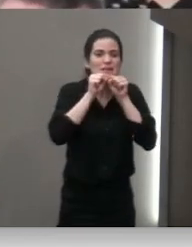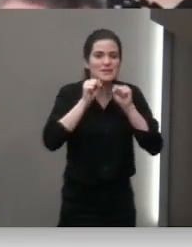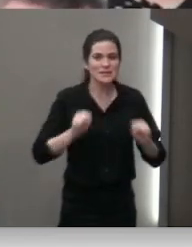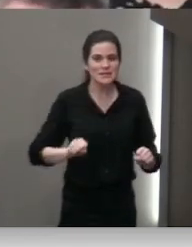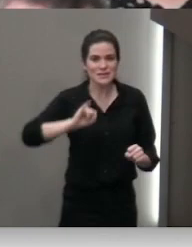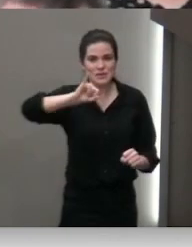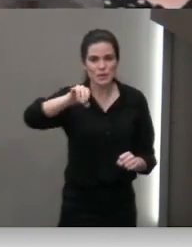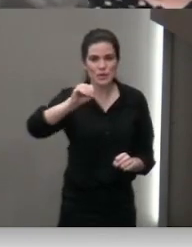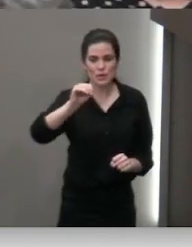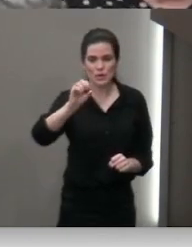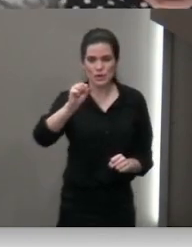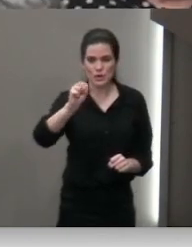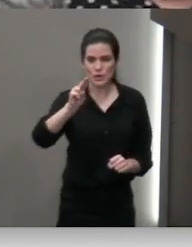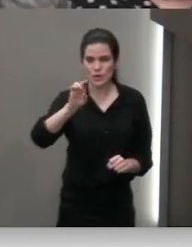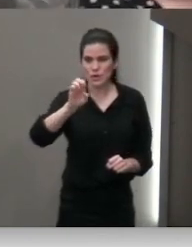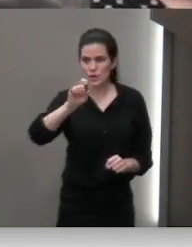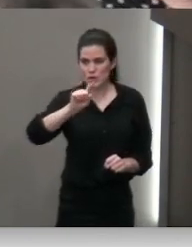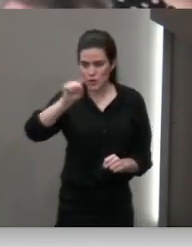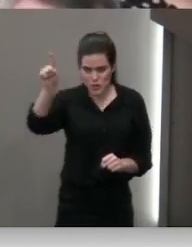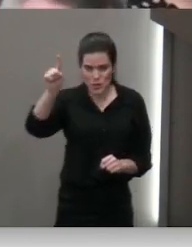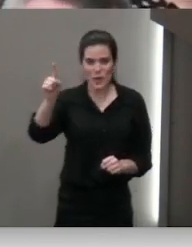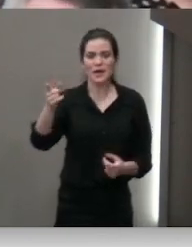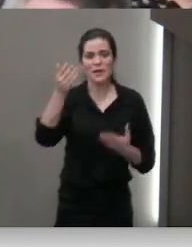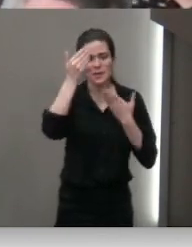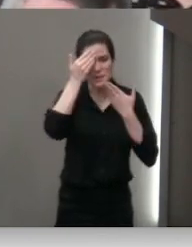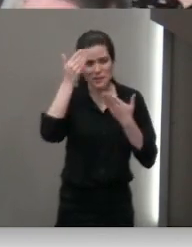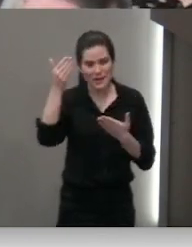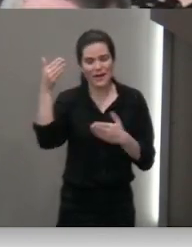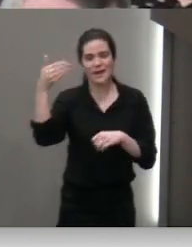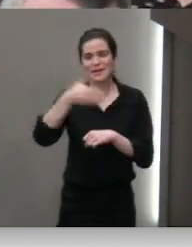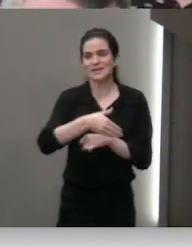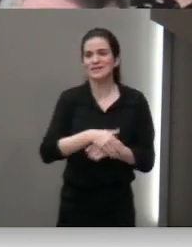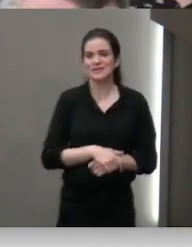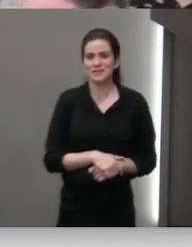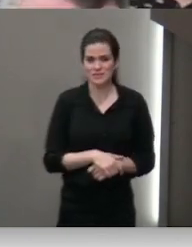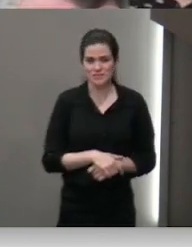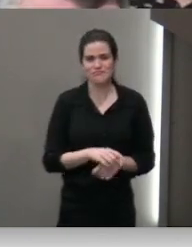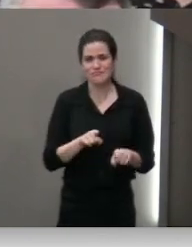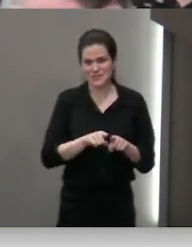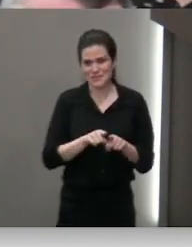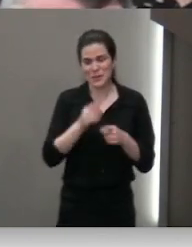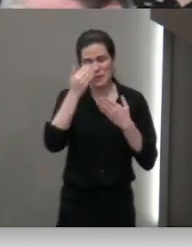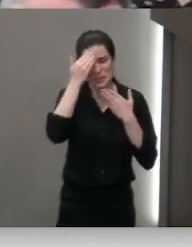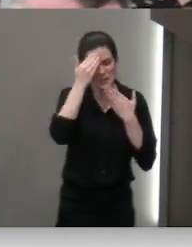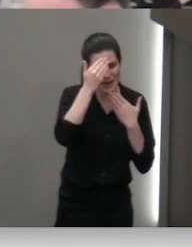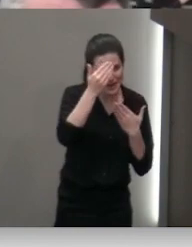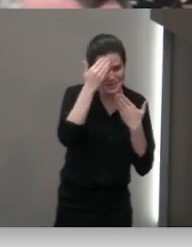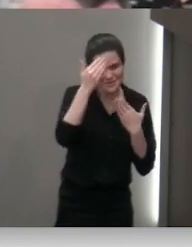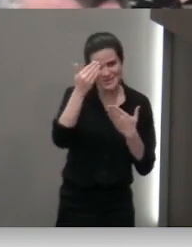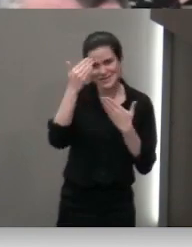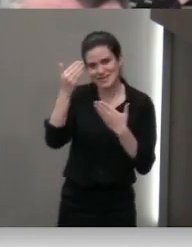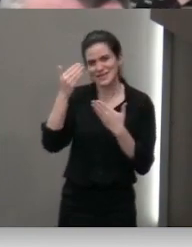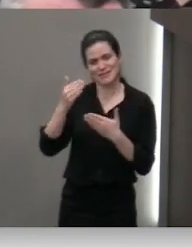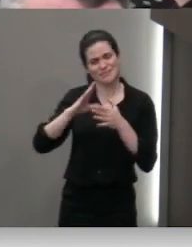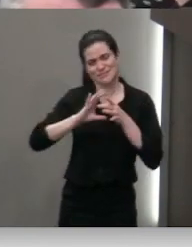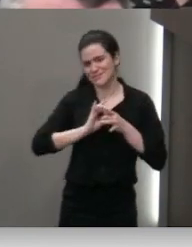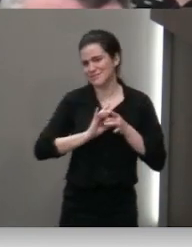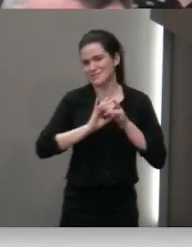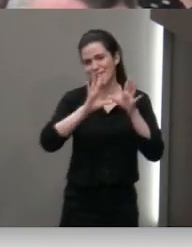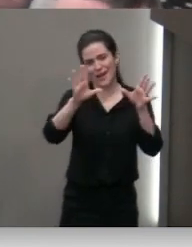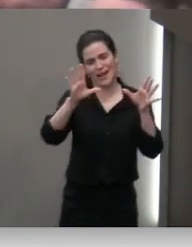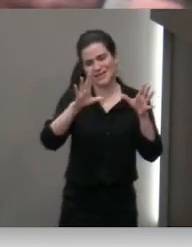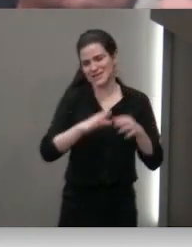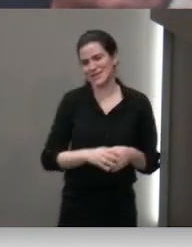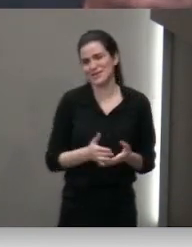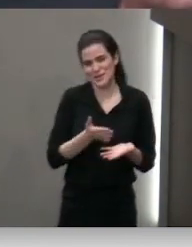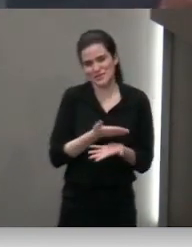Josué Longo, nos brinda com sua presença. Professor Ironi Andrade também, muito obrigado pela sua presença, sinta à vontade. Todos